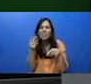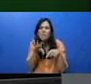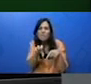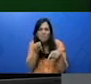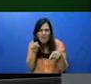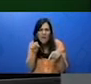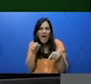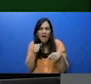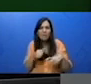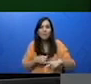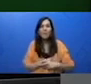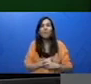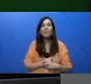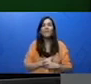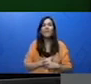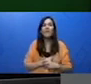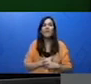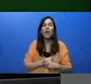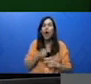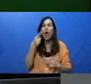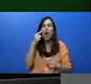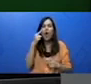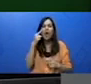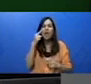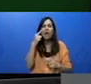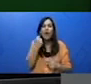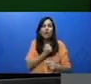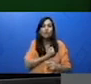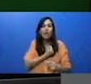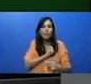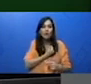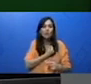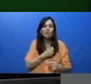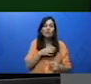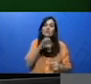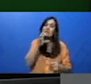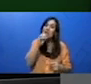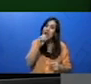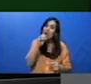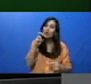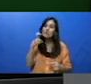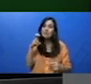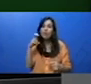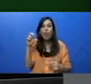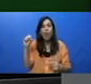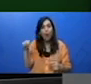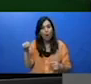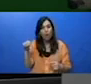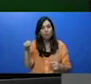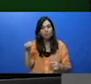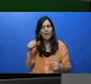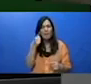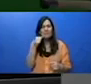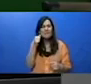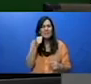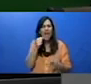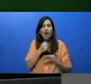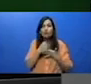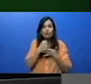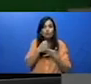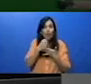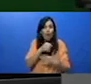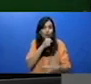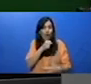combinação dos 3 algarismos a seguir. Olha lá, o 0, o 5 e o 9. Tereza ajudou sua